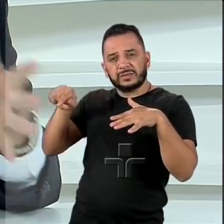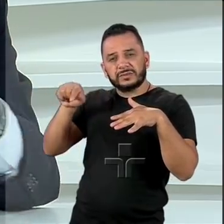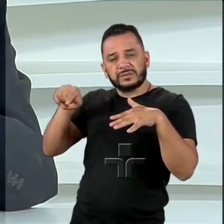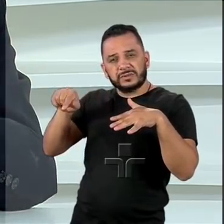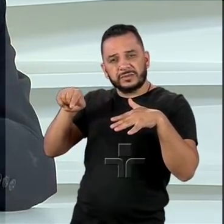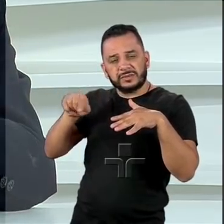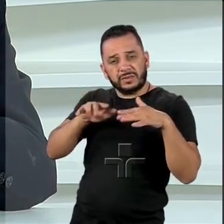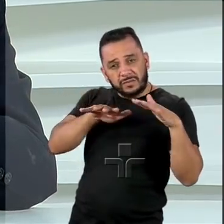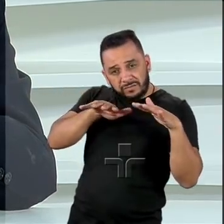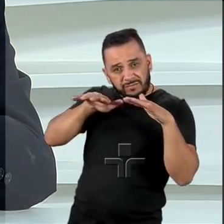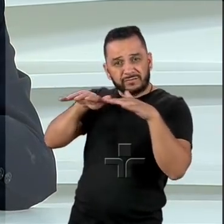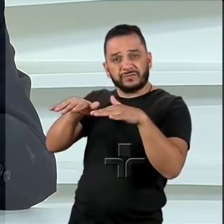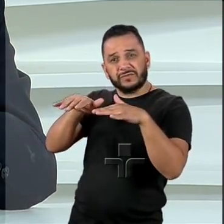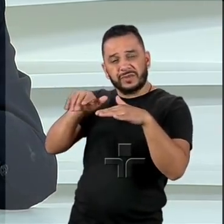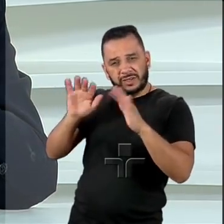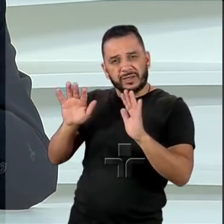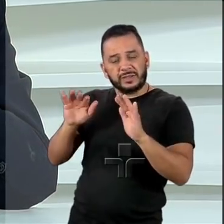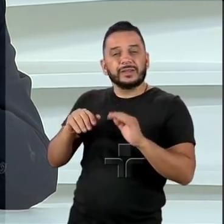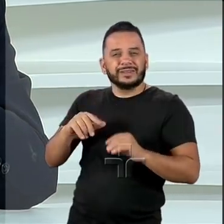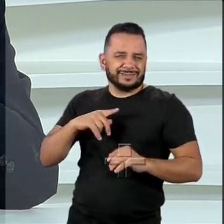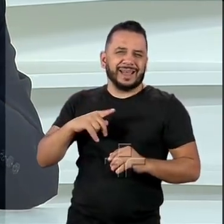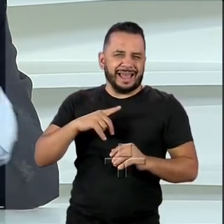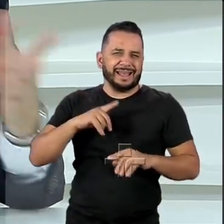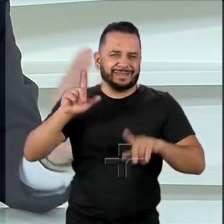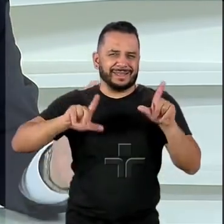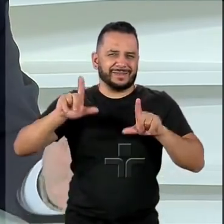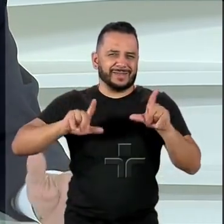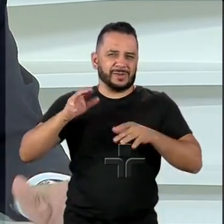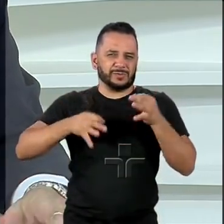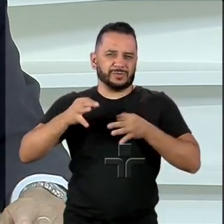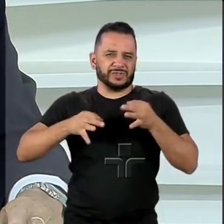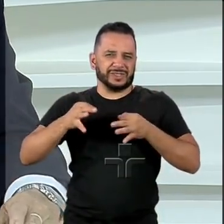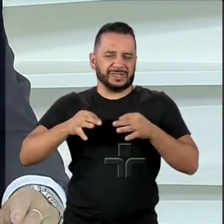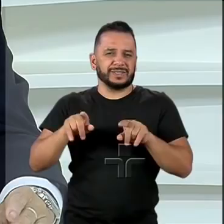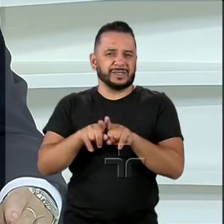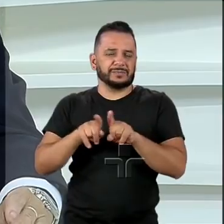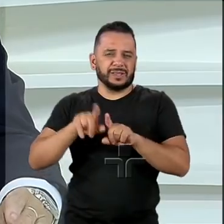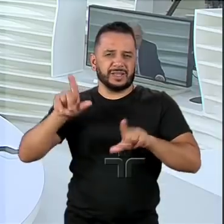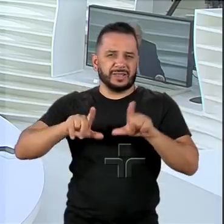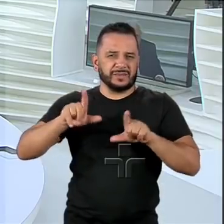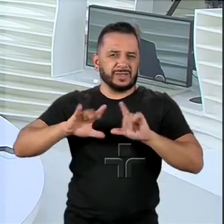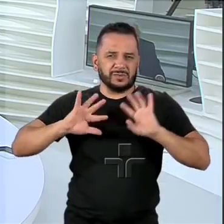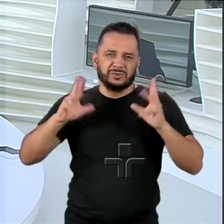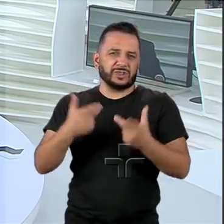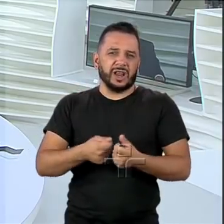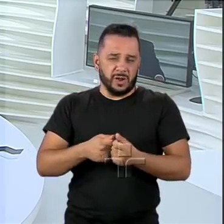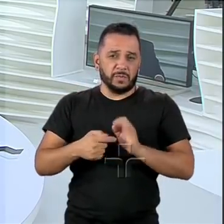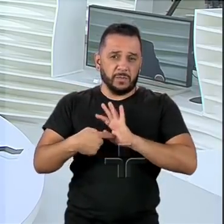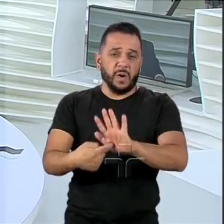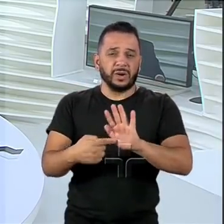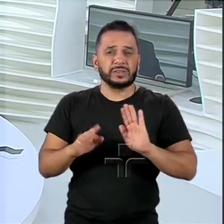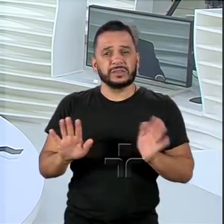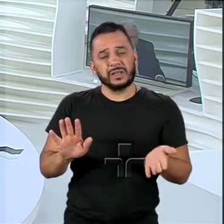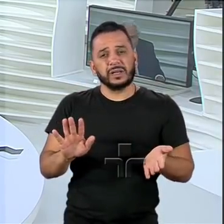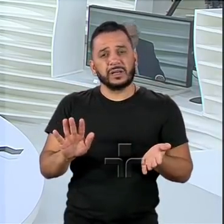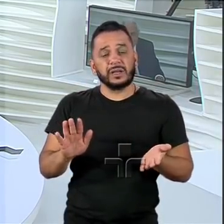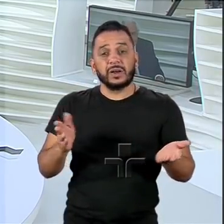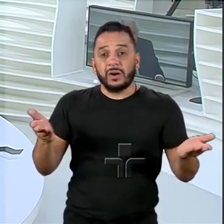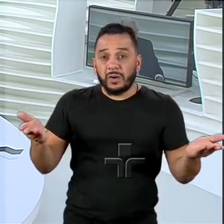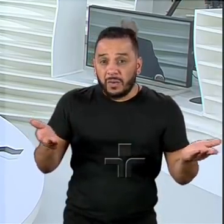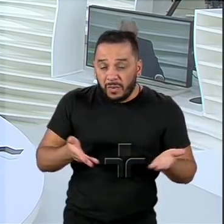através da TV Justiça e pela mídia em geral, há toda